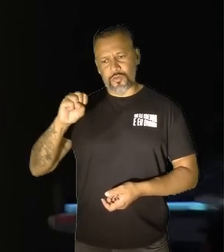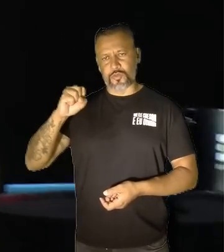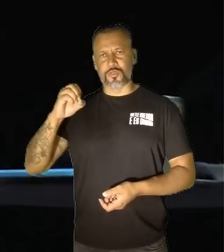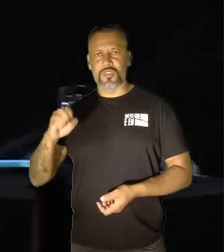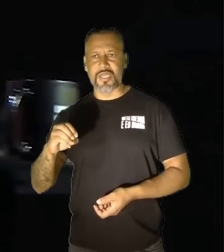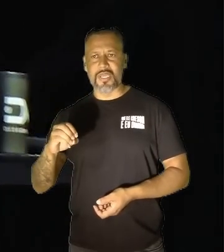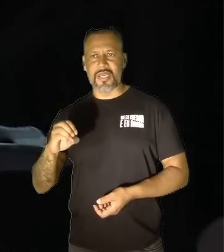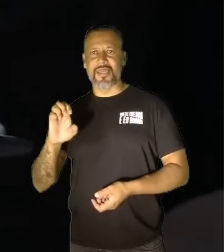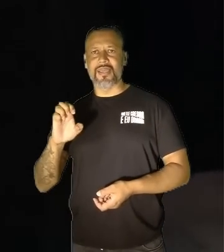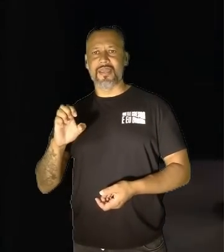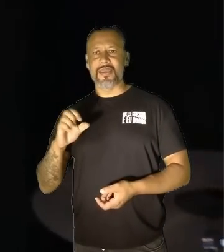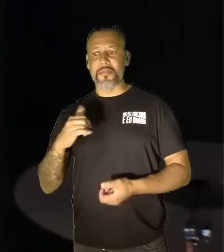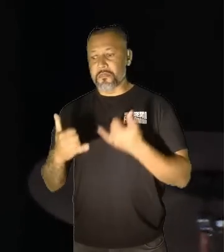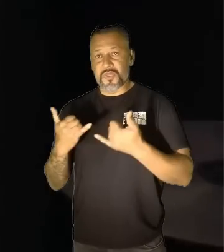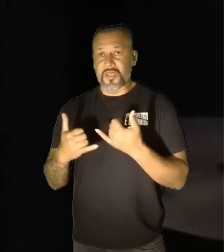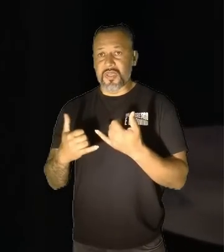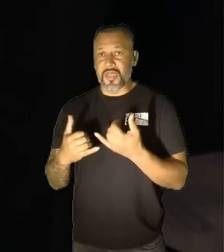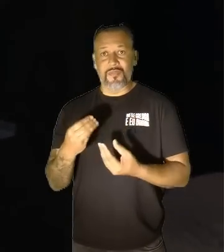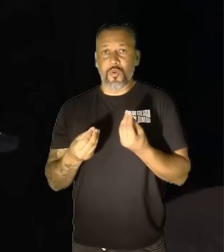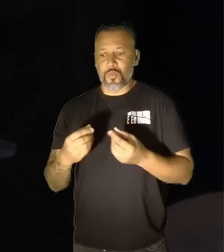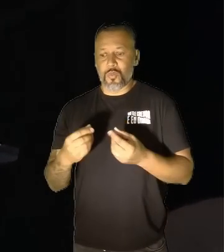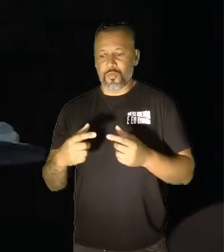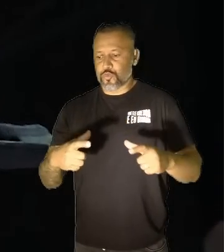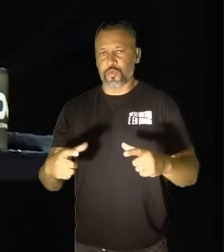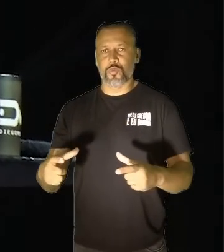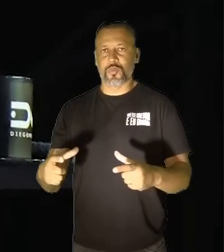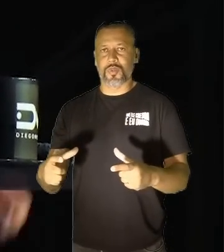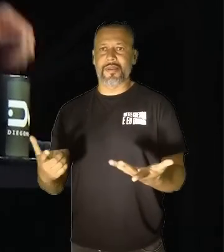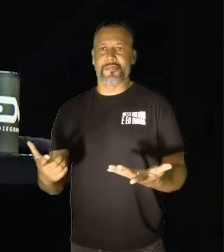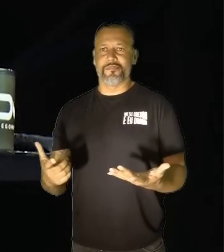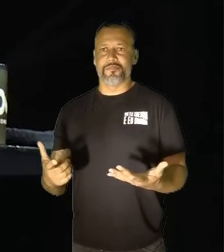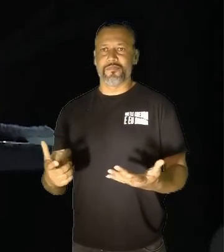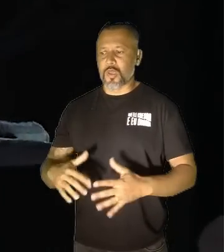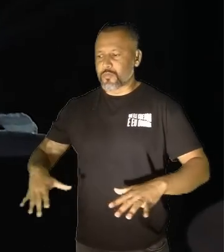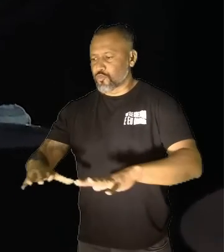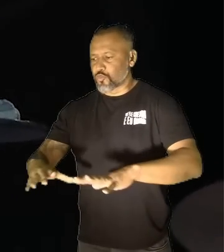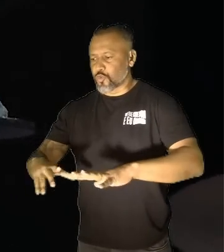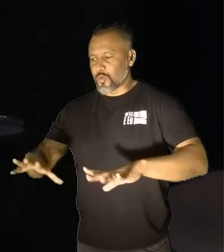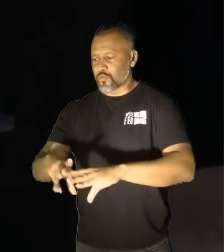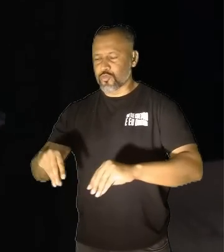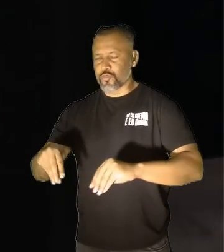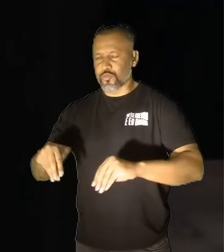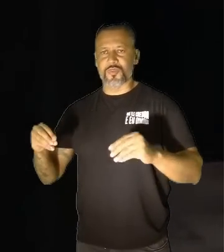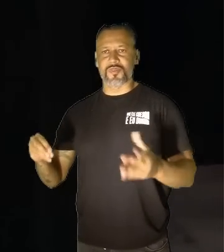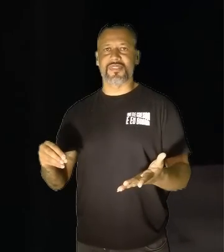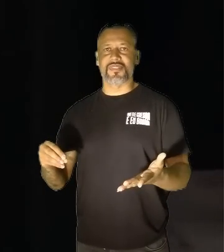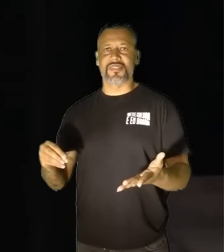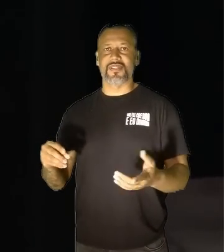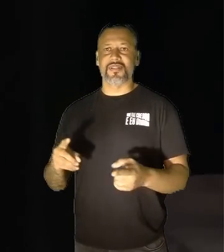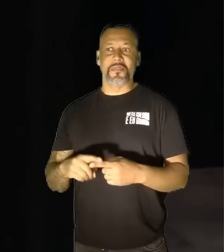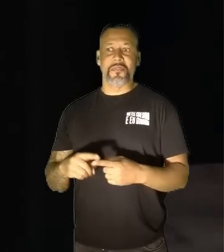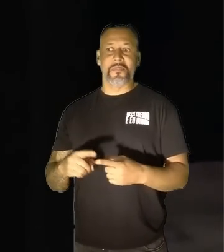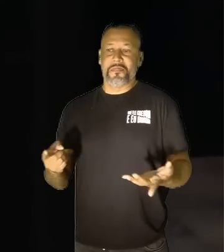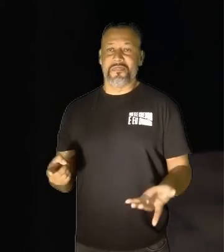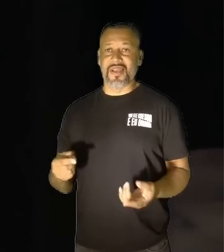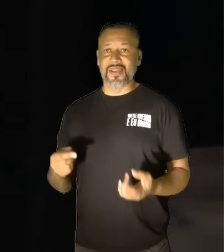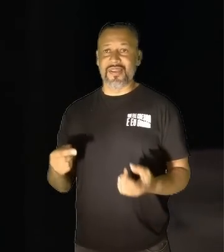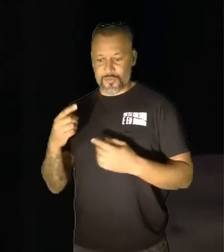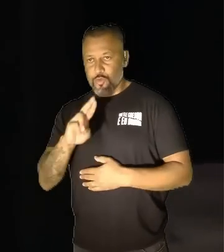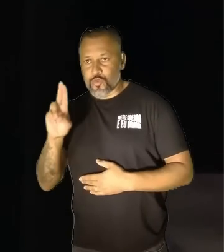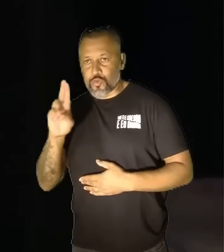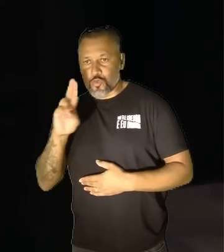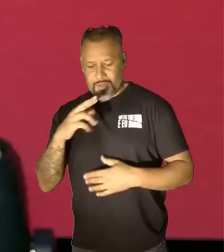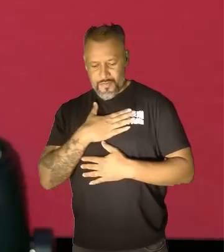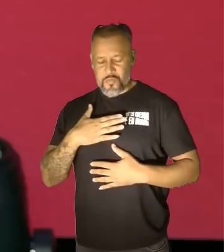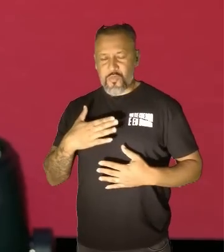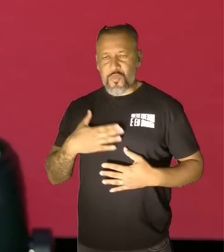corria dentro da cabana, um lugar que sem ele nem beira. Todo mundo olhava para ele e falava, esse moleque é louco. Não, não é esse moleque é louco, não. Isso é o futuro dele. A túnica de